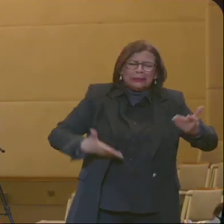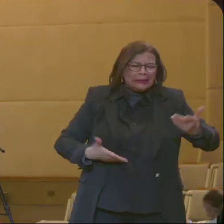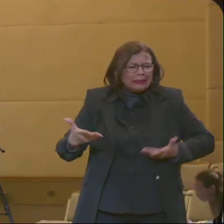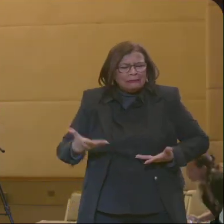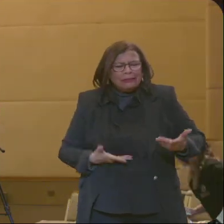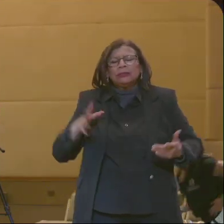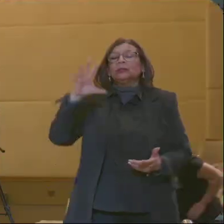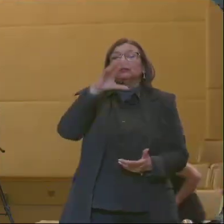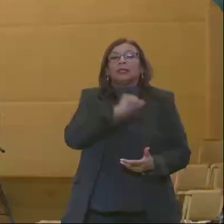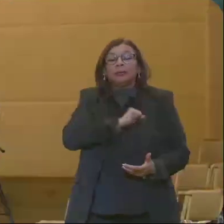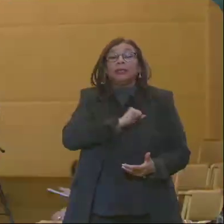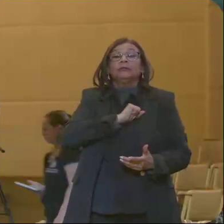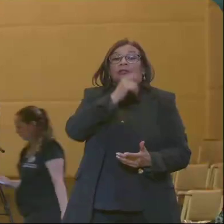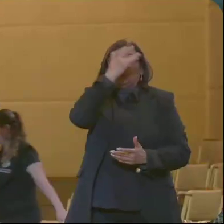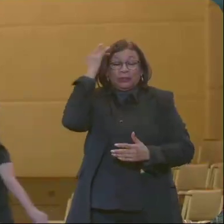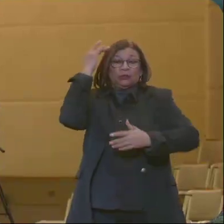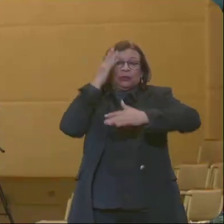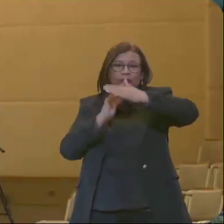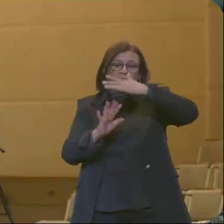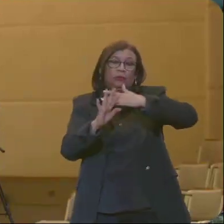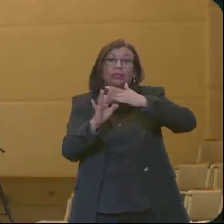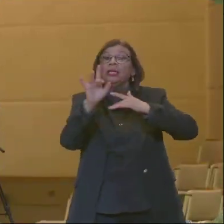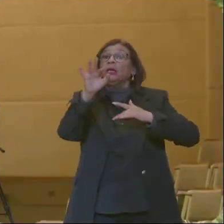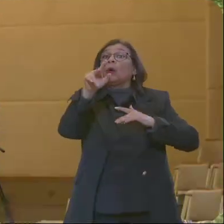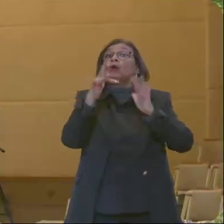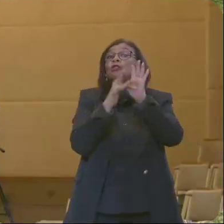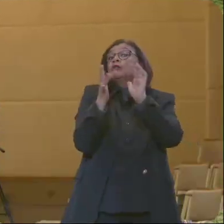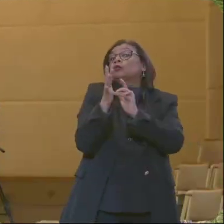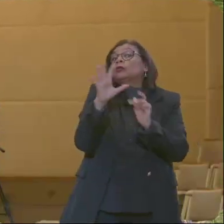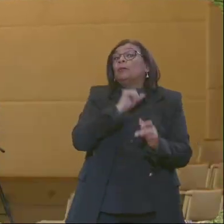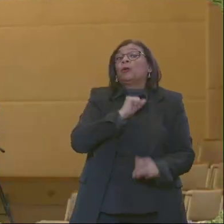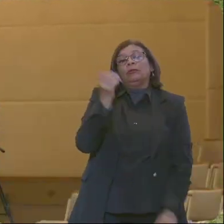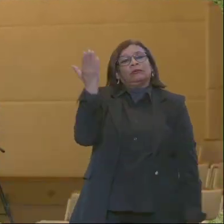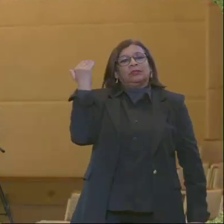e amando esses refugiados, assim como Jesus amou.